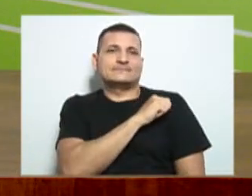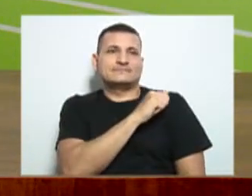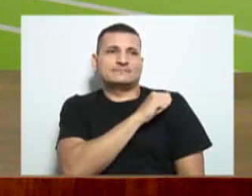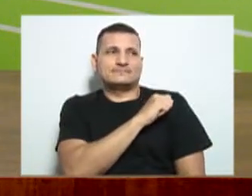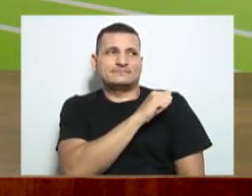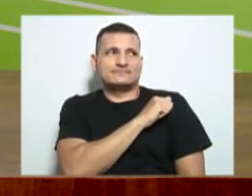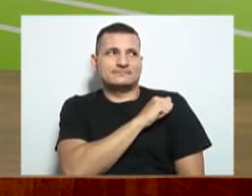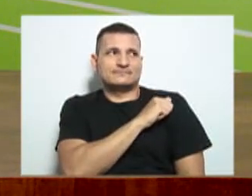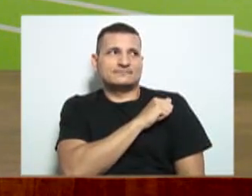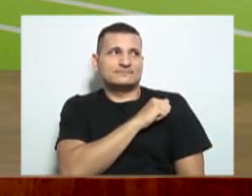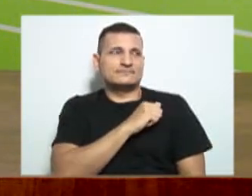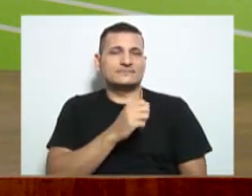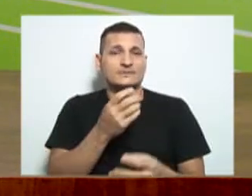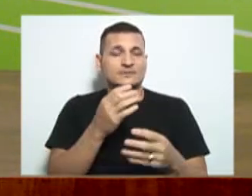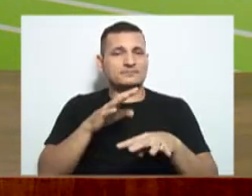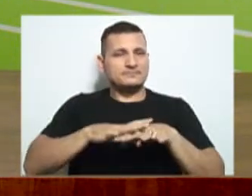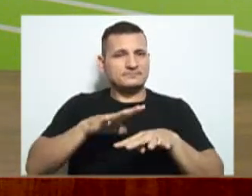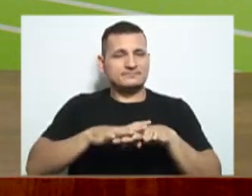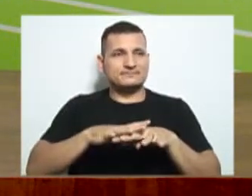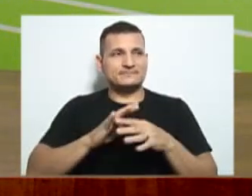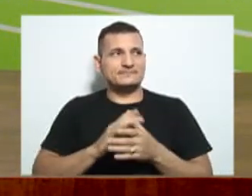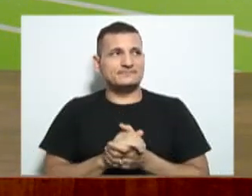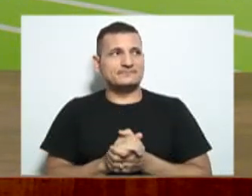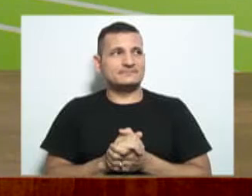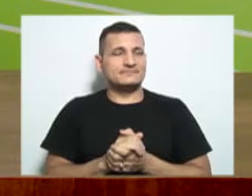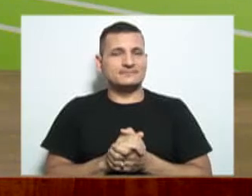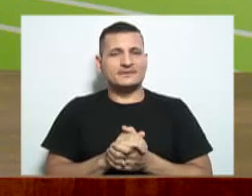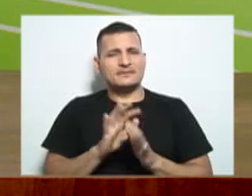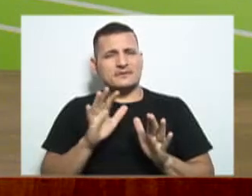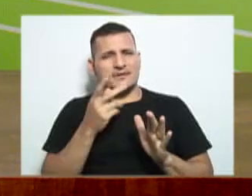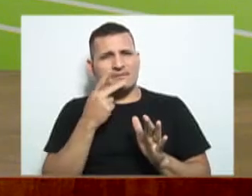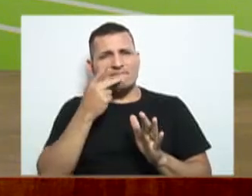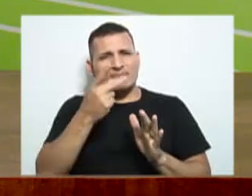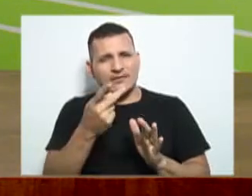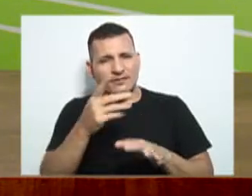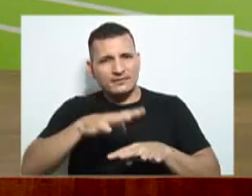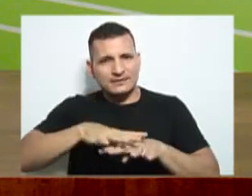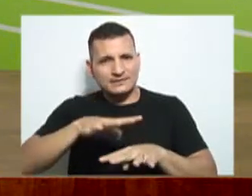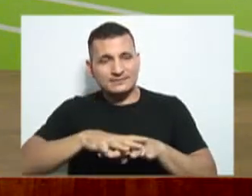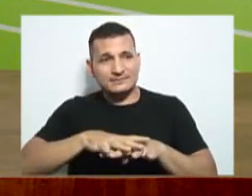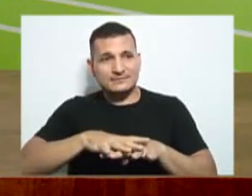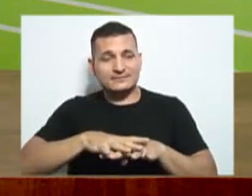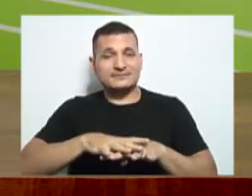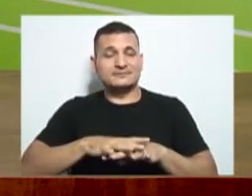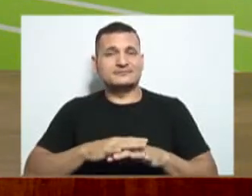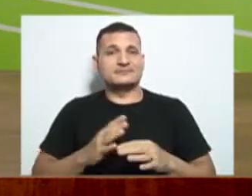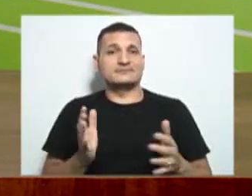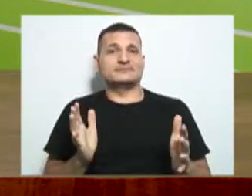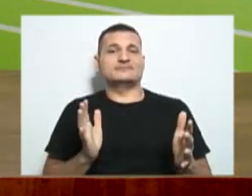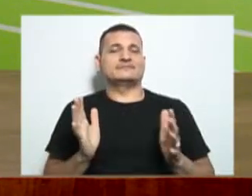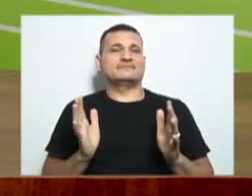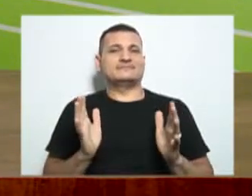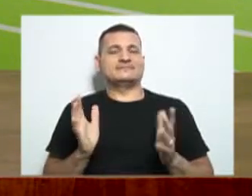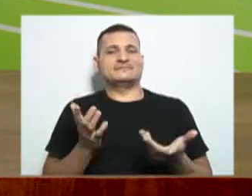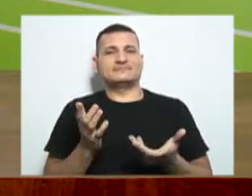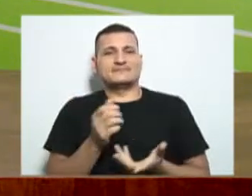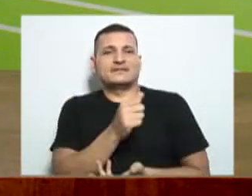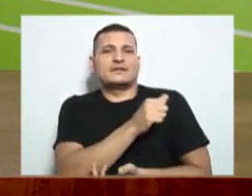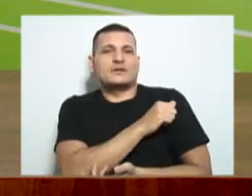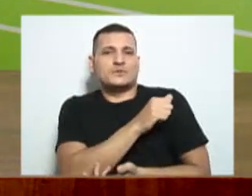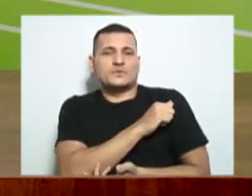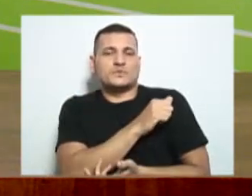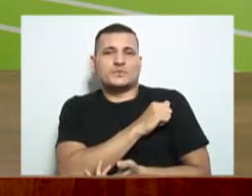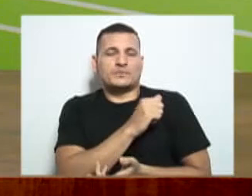dificuldade, sobre a questão de matemática. Só por se falar em matemática, às vezes eles ficam com certo receio. Não quer dizer